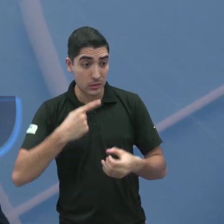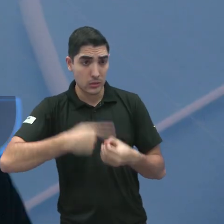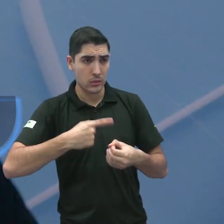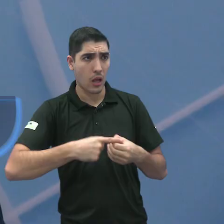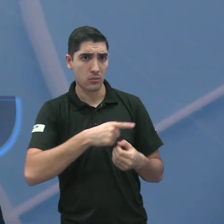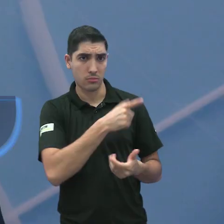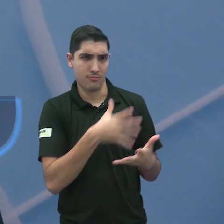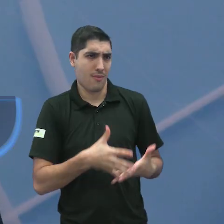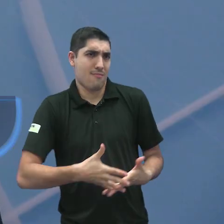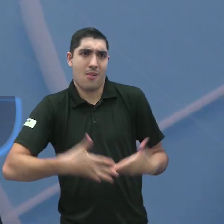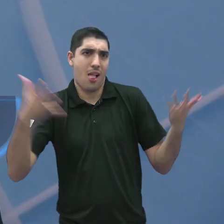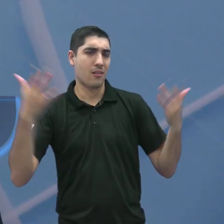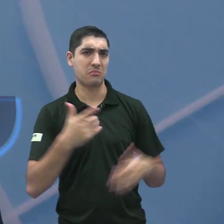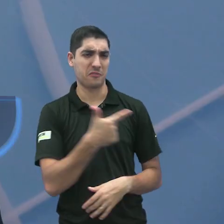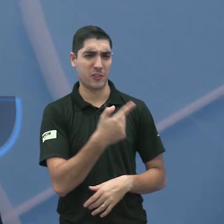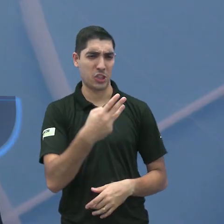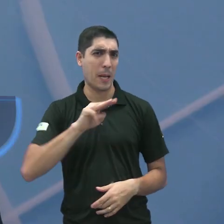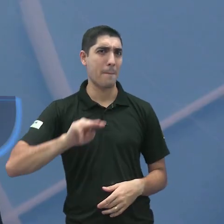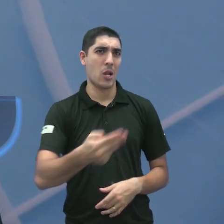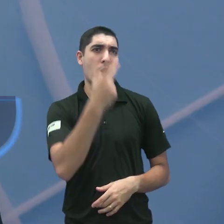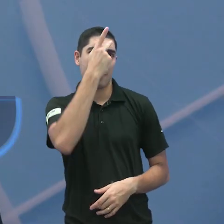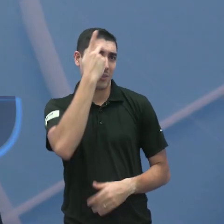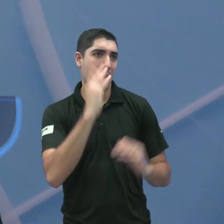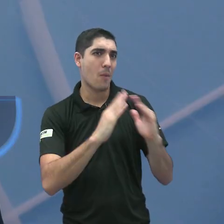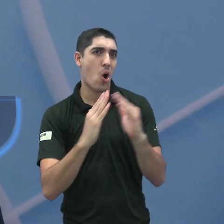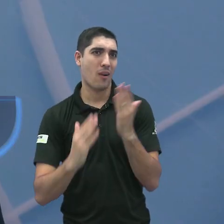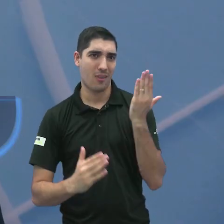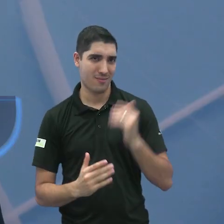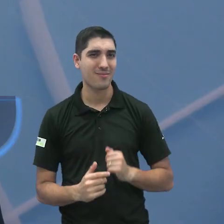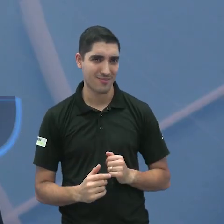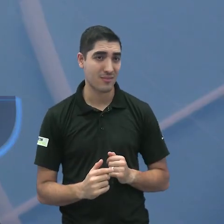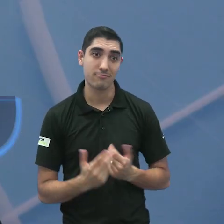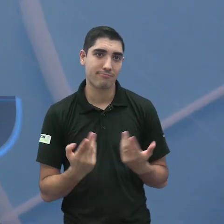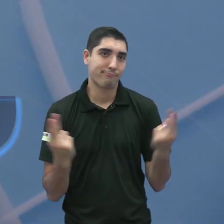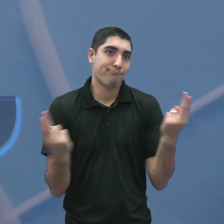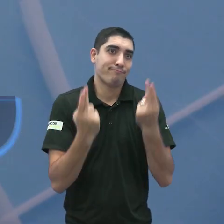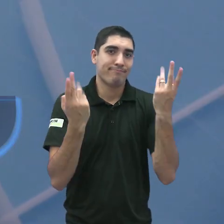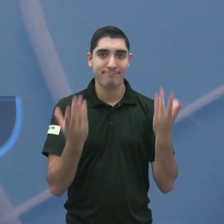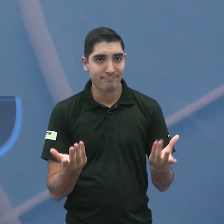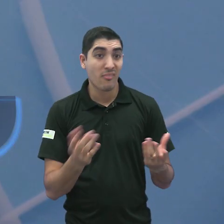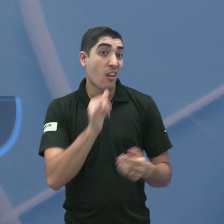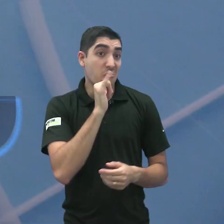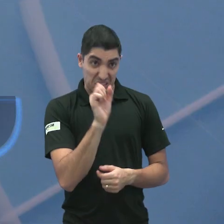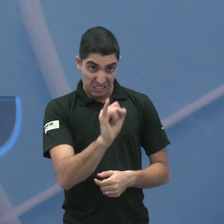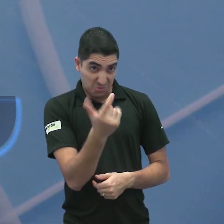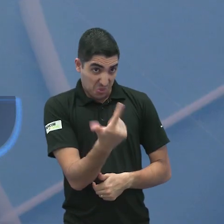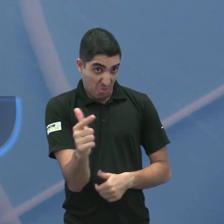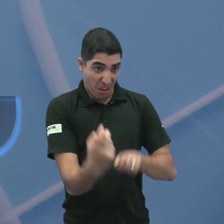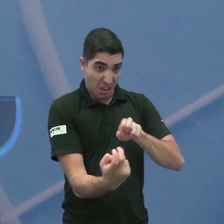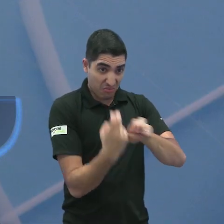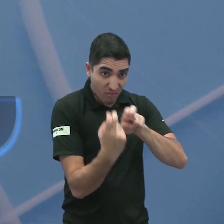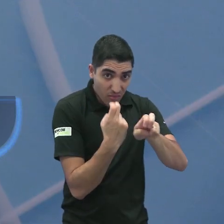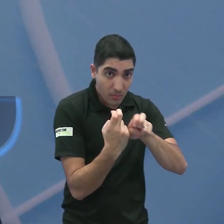grande, né? Tem, acho que, sei lá, 23 milhões de pessoas morando lá. Acho que não tem como, acho que não existisse um